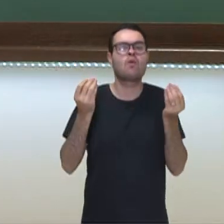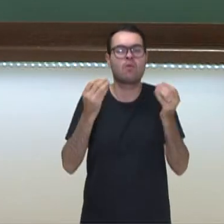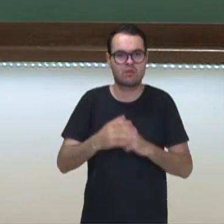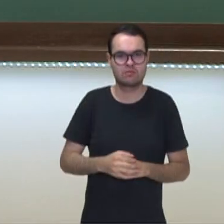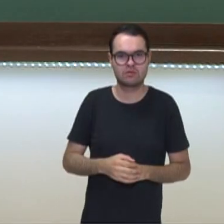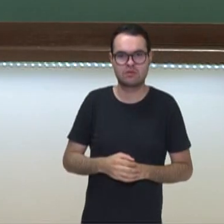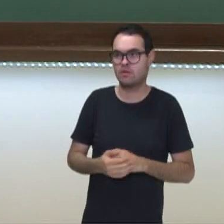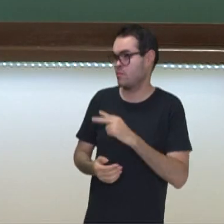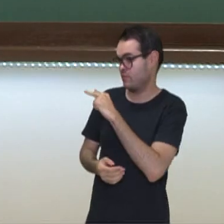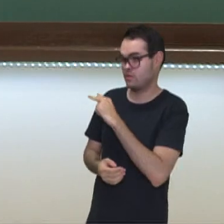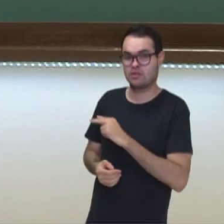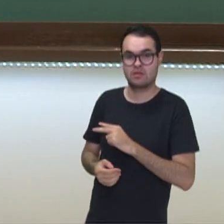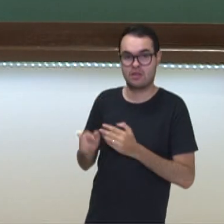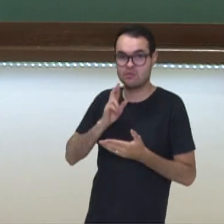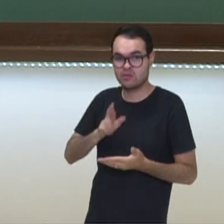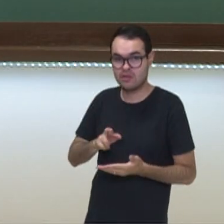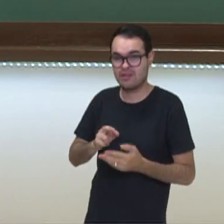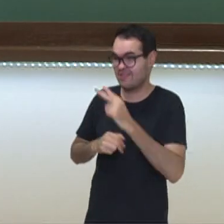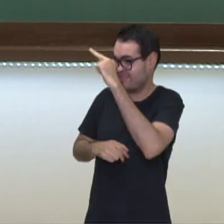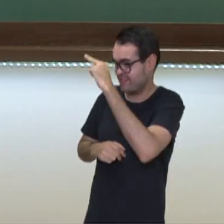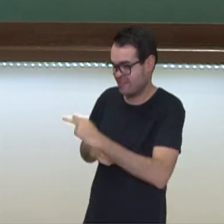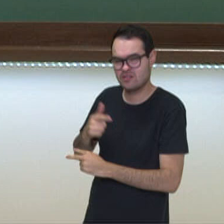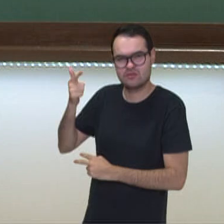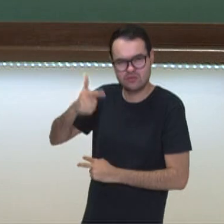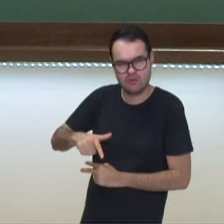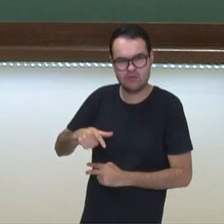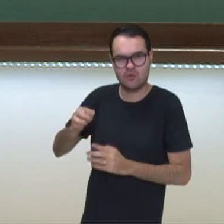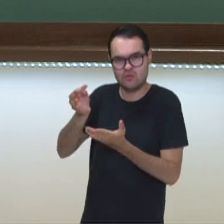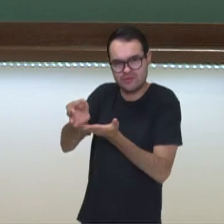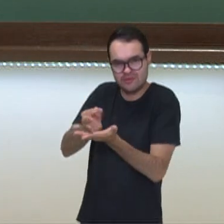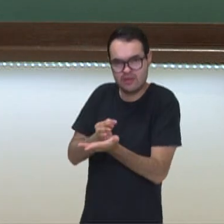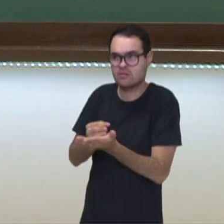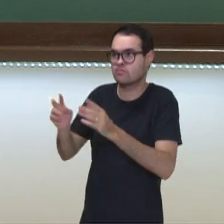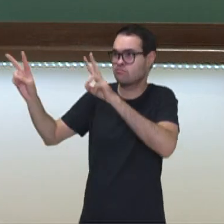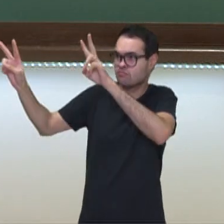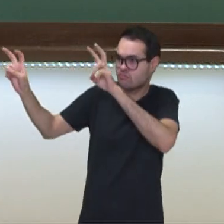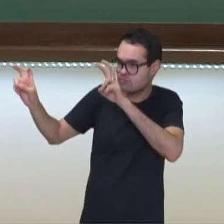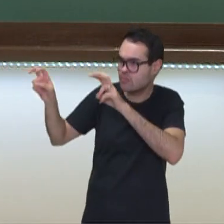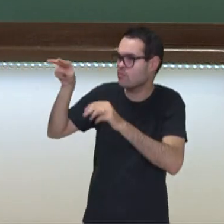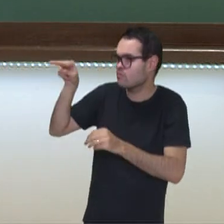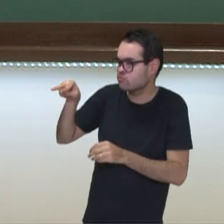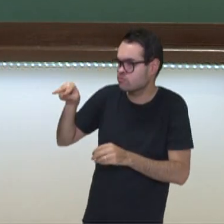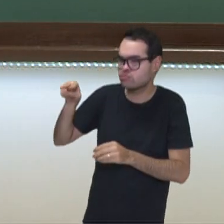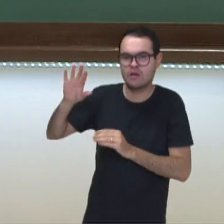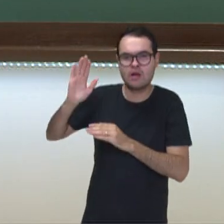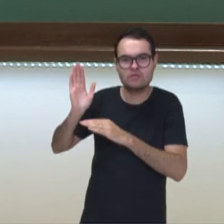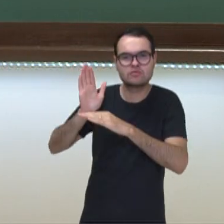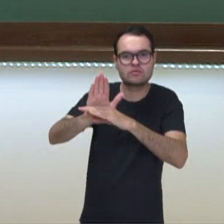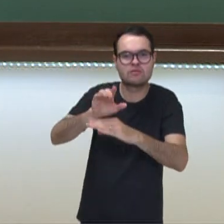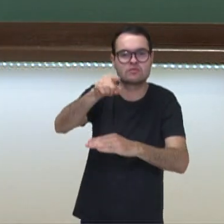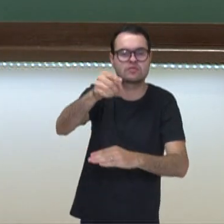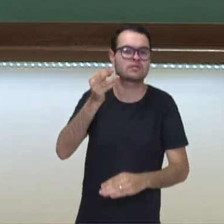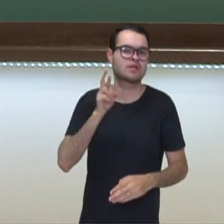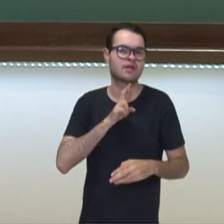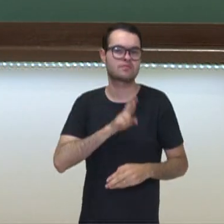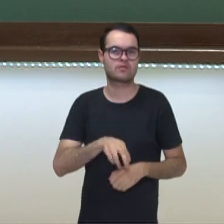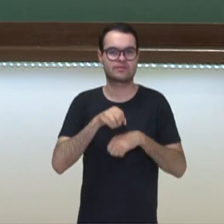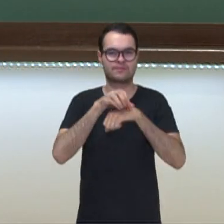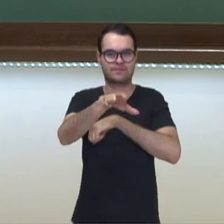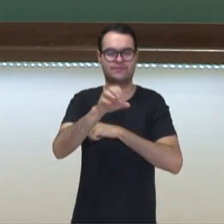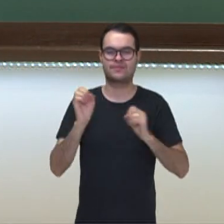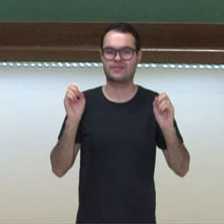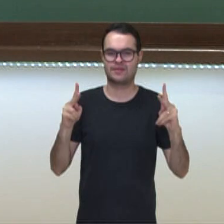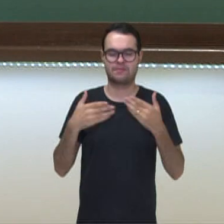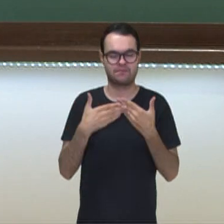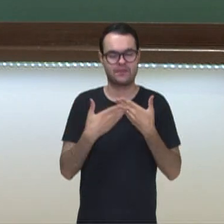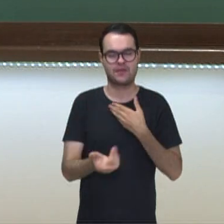e releia o texto verbal. Ele vai te auxiliar na resposta que a gente está tentando sugerir para você.